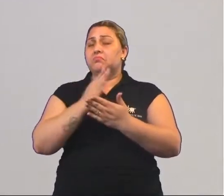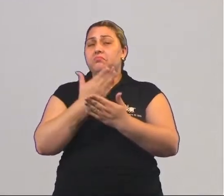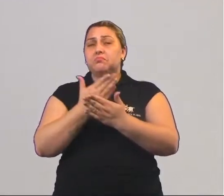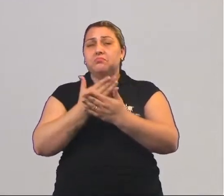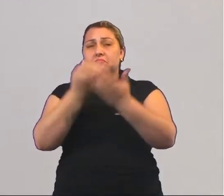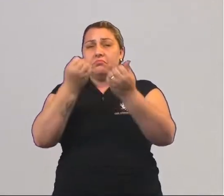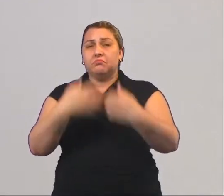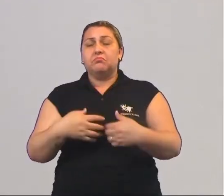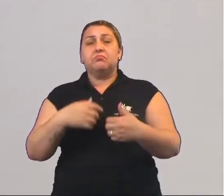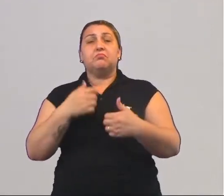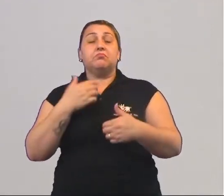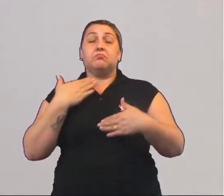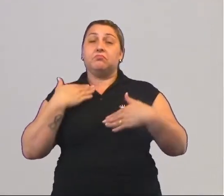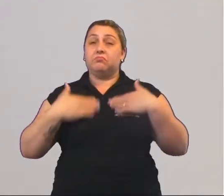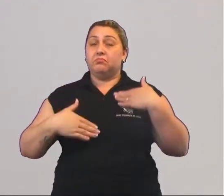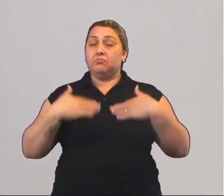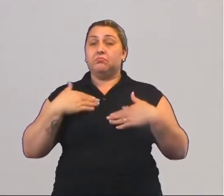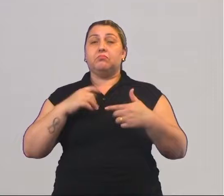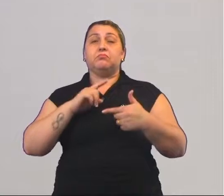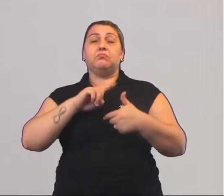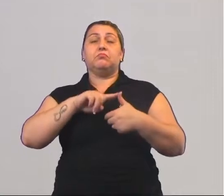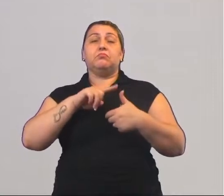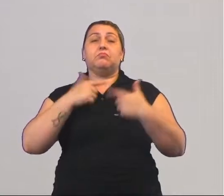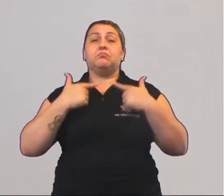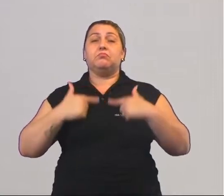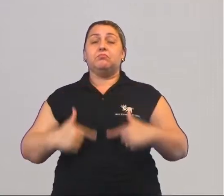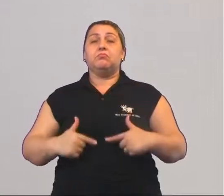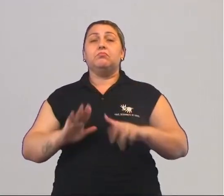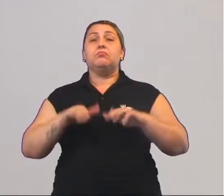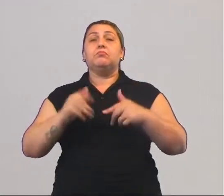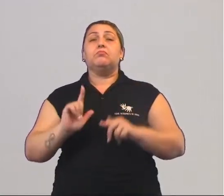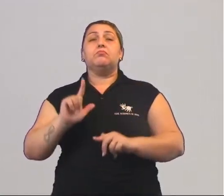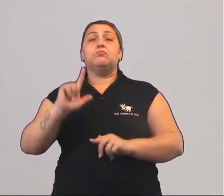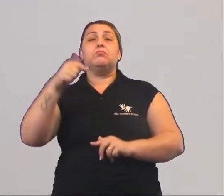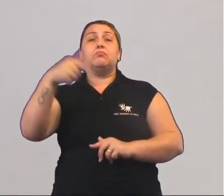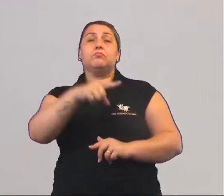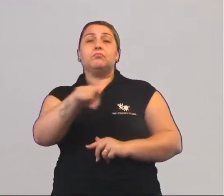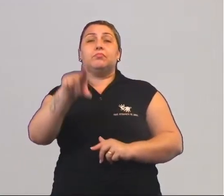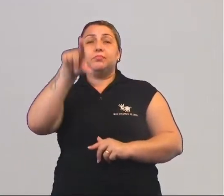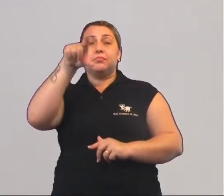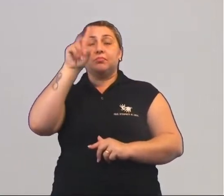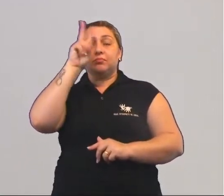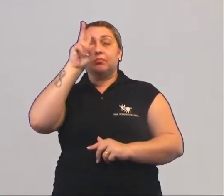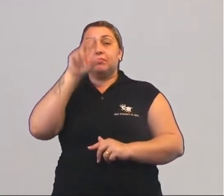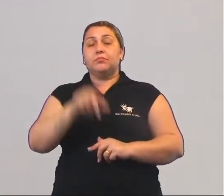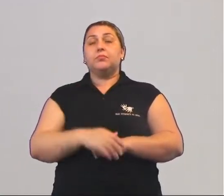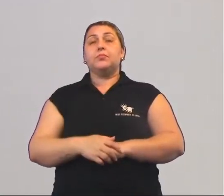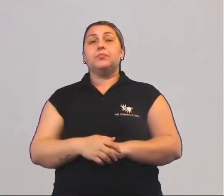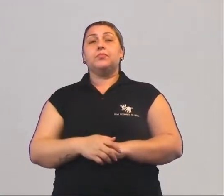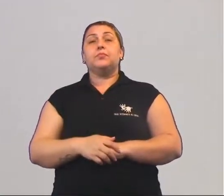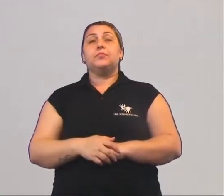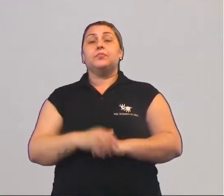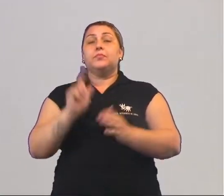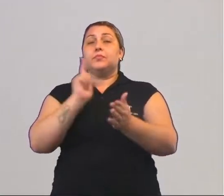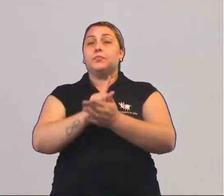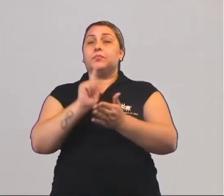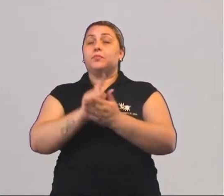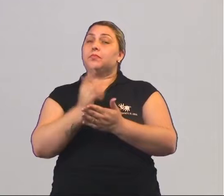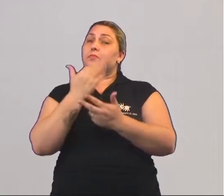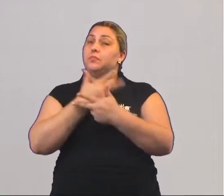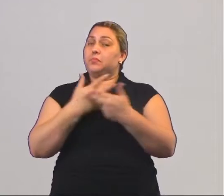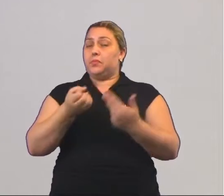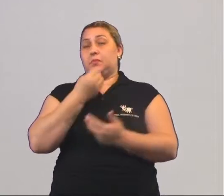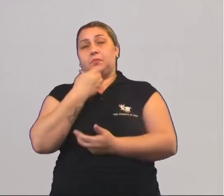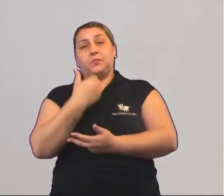anterior? Higiene corporal, vamos só dois. Qual é a outra que vocês lembram? A higiene da